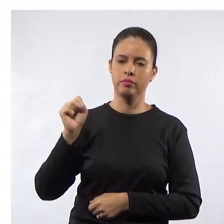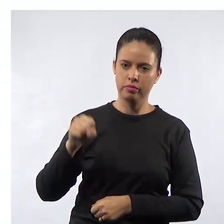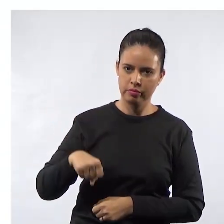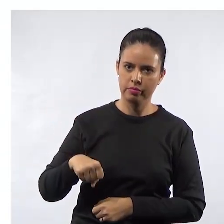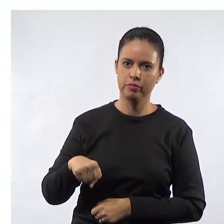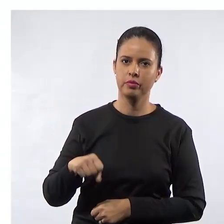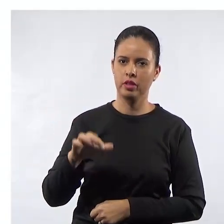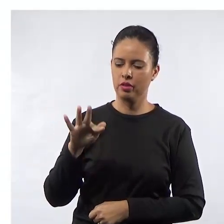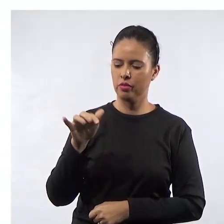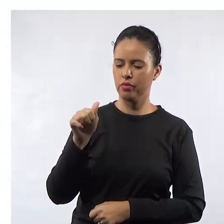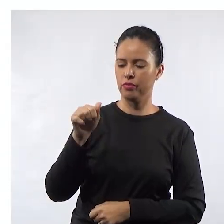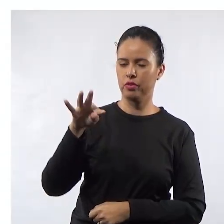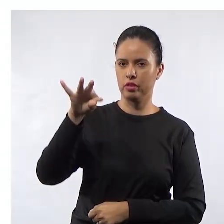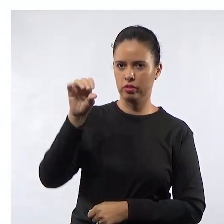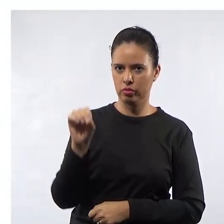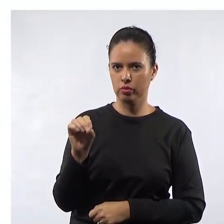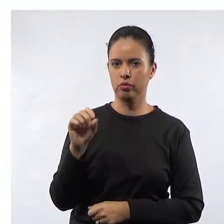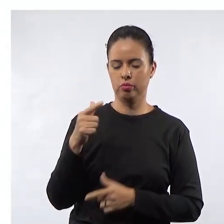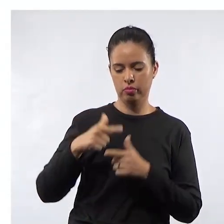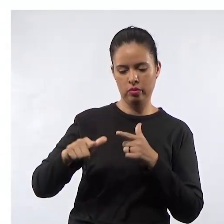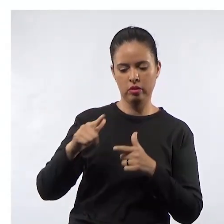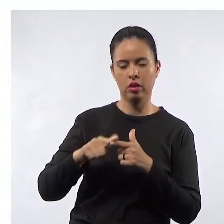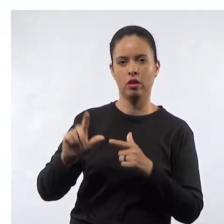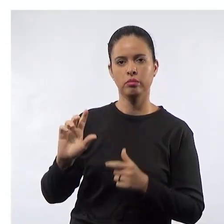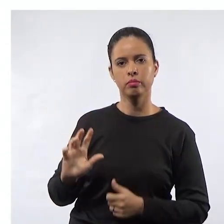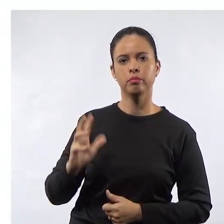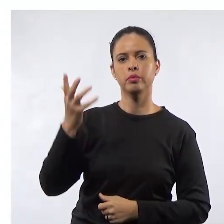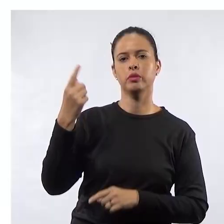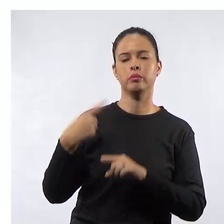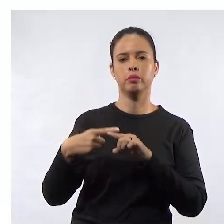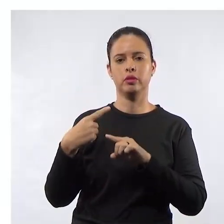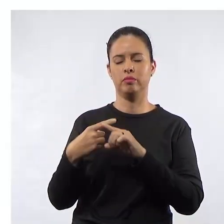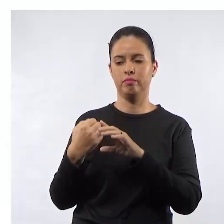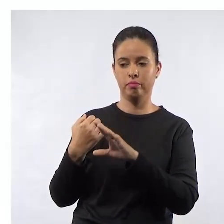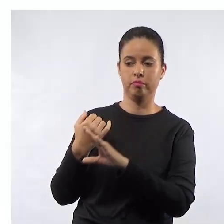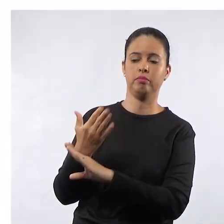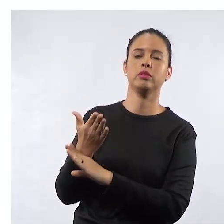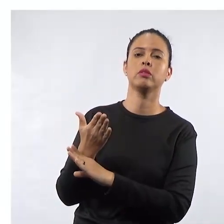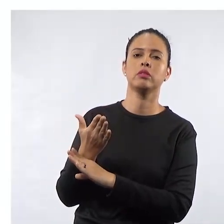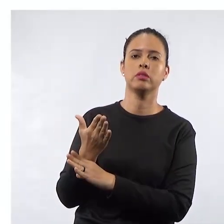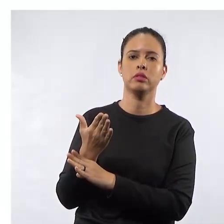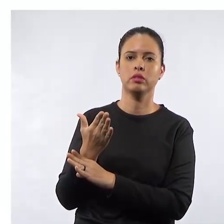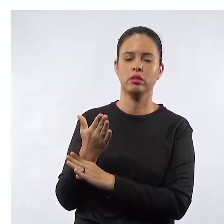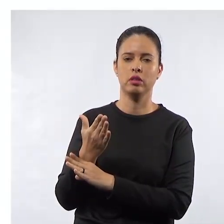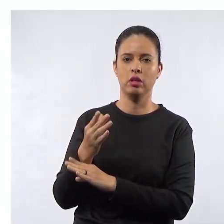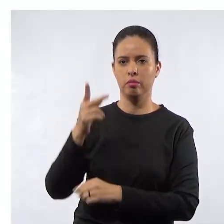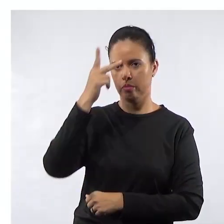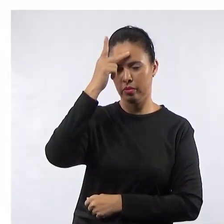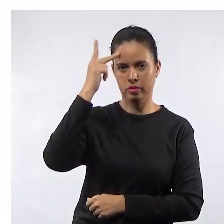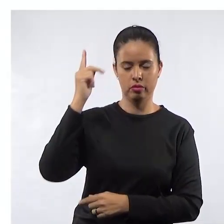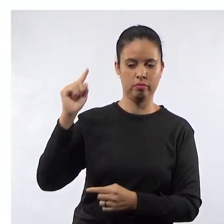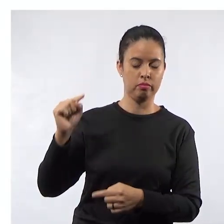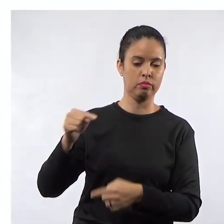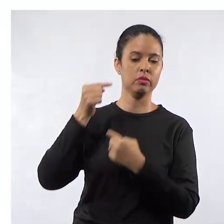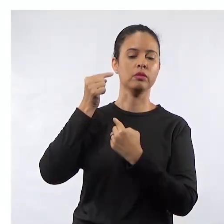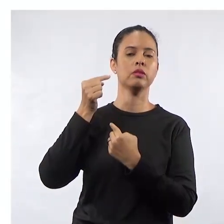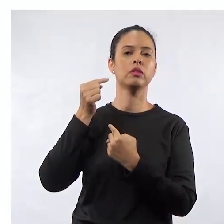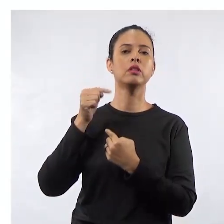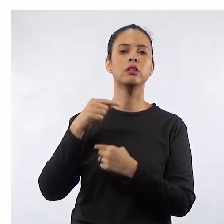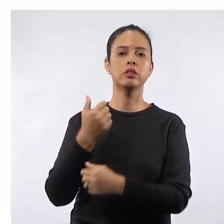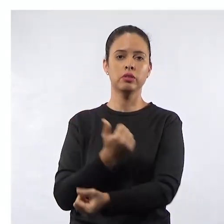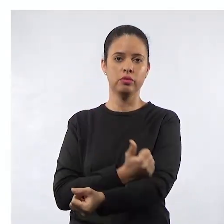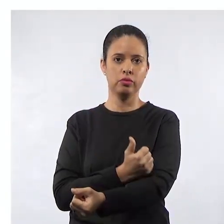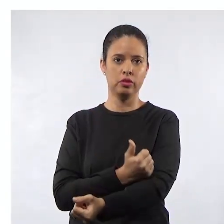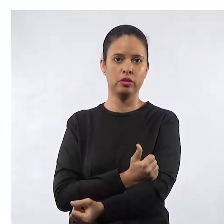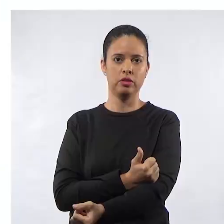fato, esse fato ou defeito, ele acontece porque ele extrapola, né? Quando ele atinge as pessoas. E